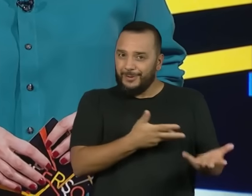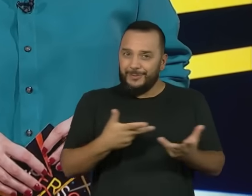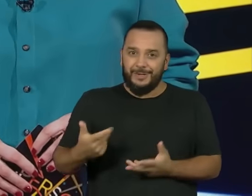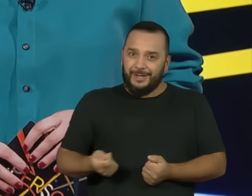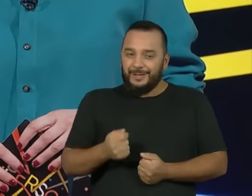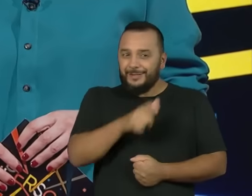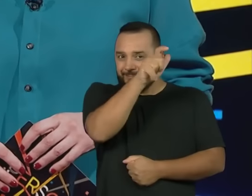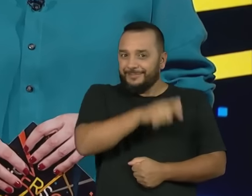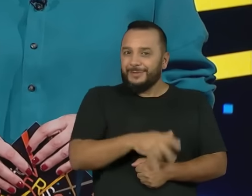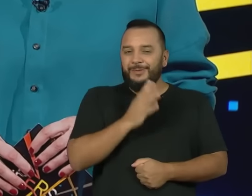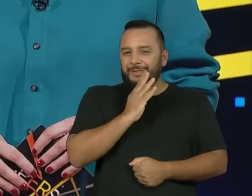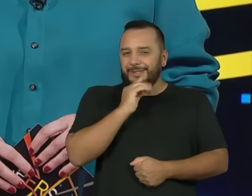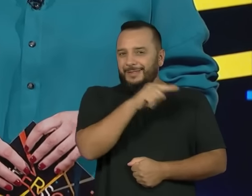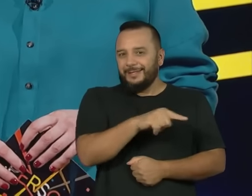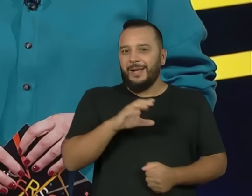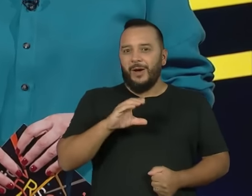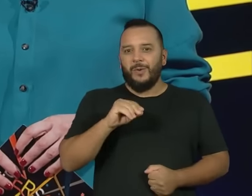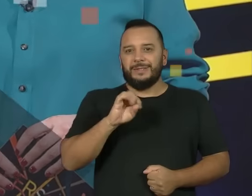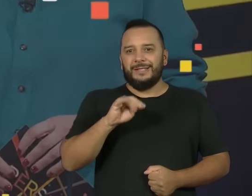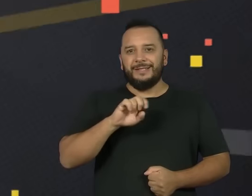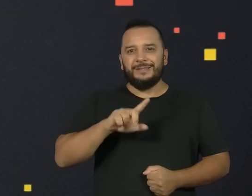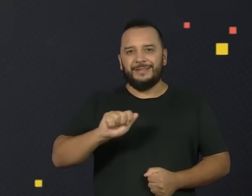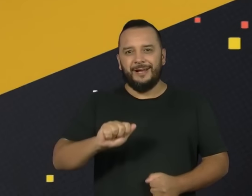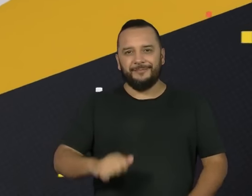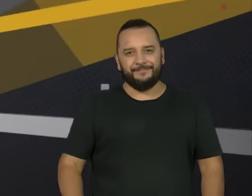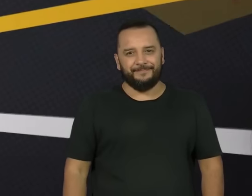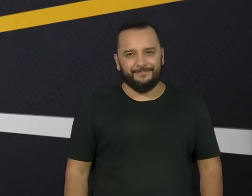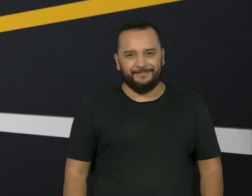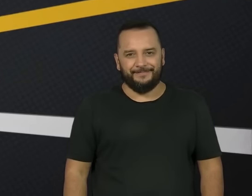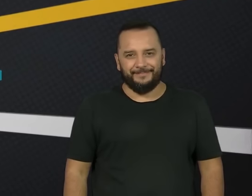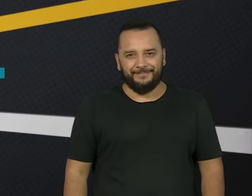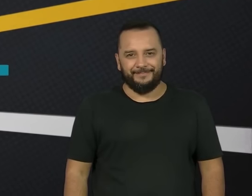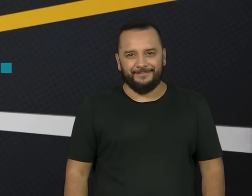ninguém. Ela é Costanza Pascolato.